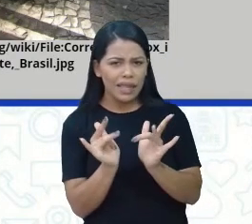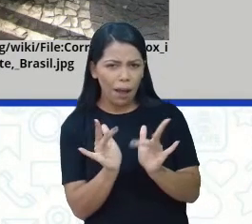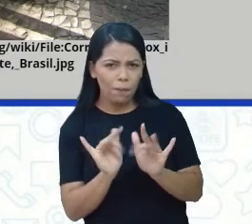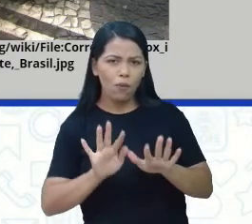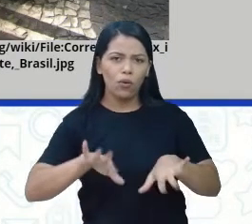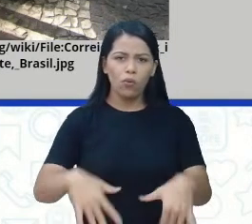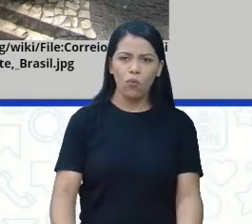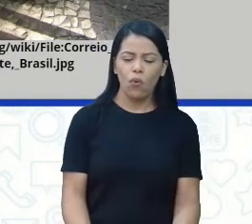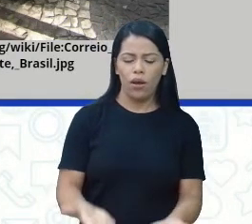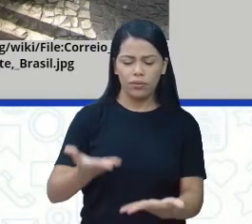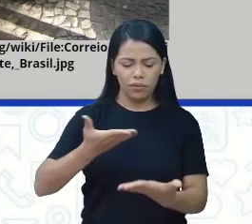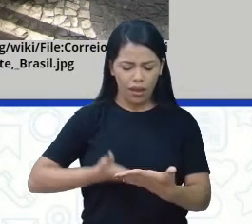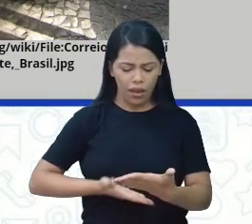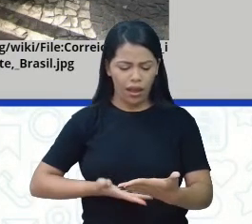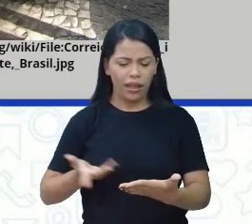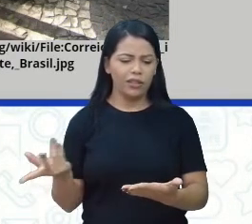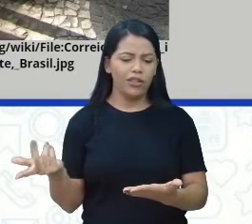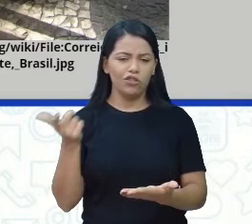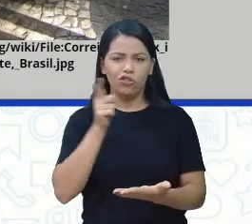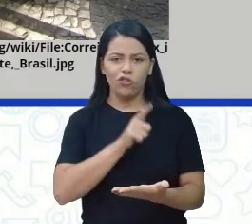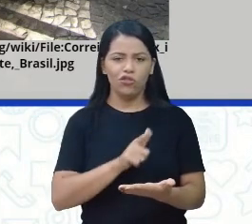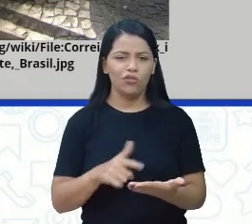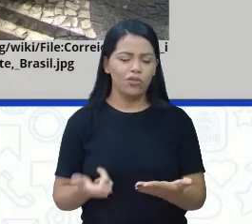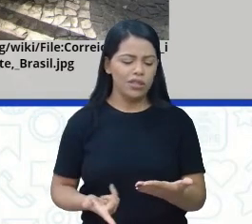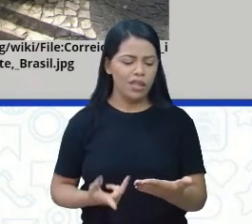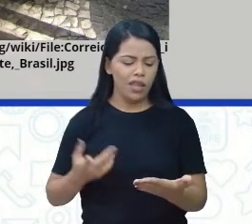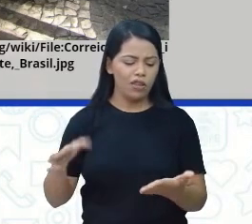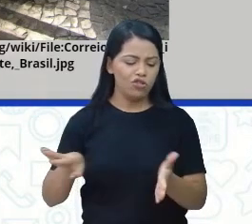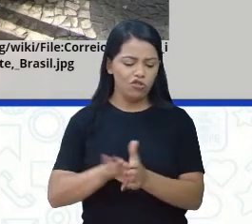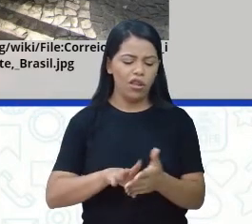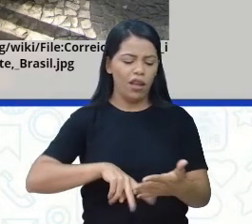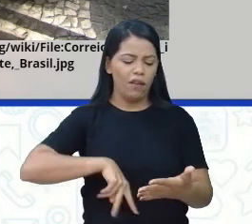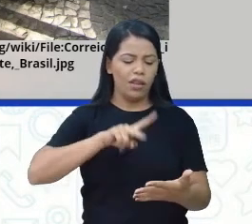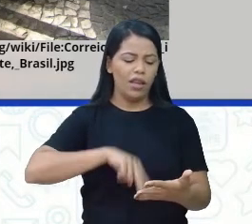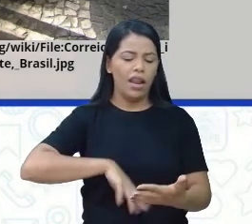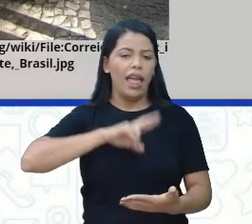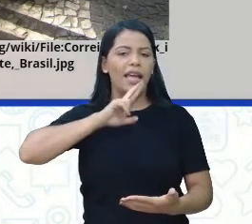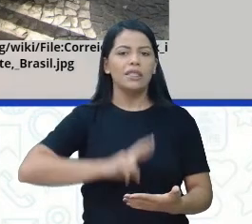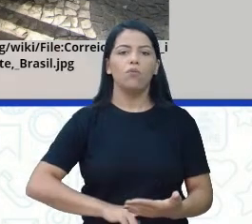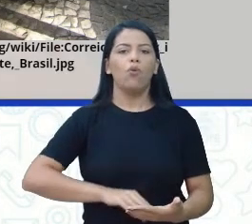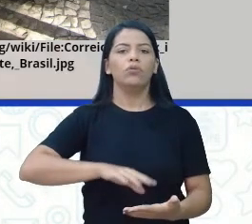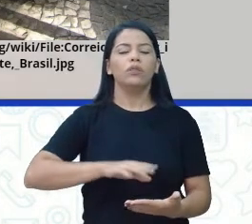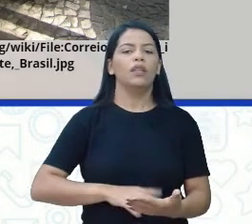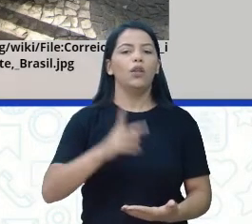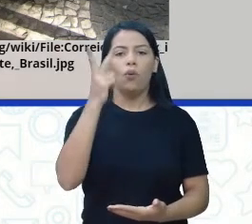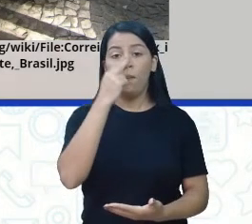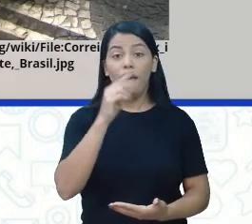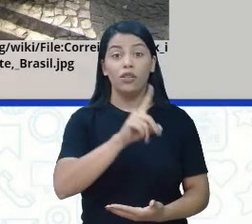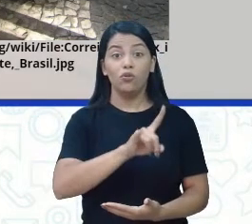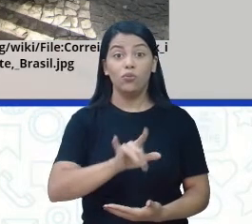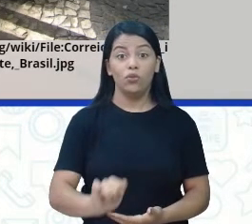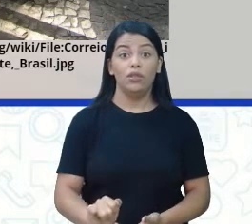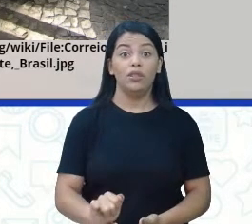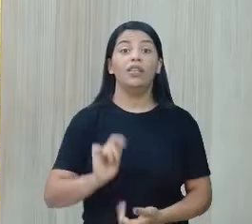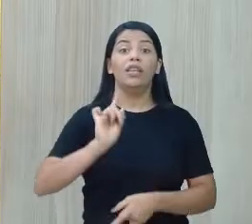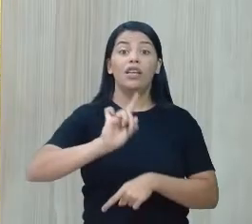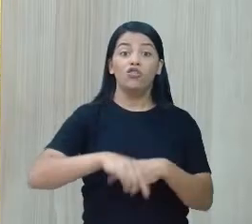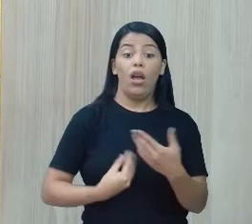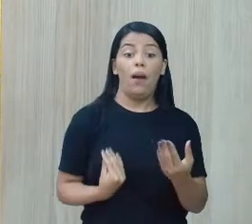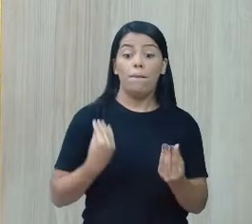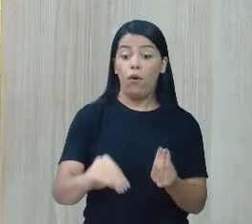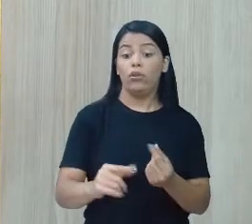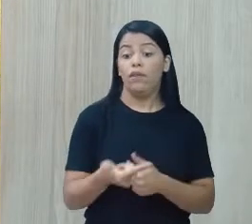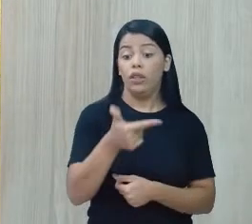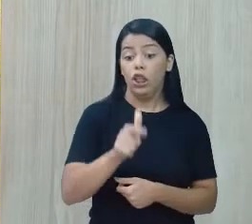quando a carta chegava, você lia era 2, nisso 3 que eu queria vezes. chegar. E respondia no mesmo dia e já botava no correio. Mas passava 7 dias,